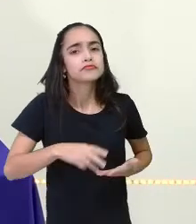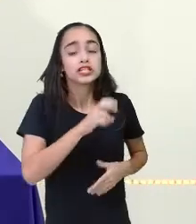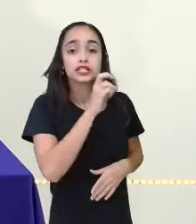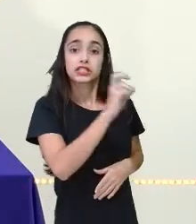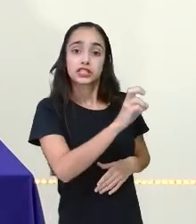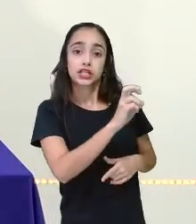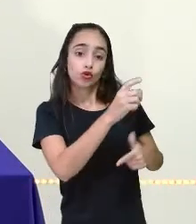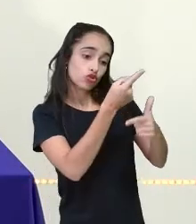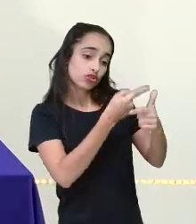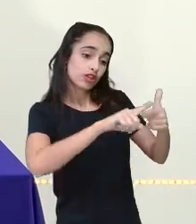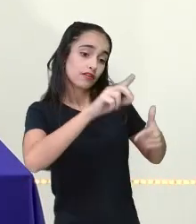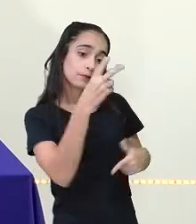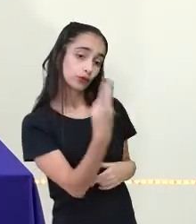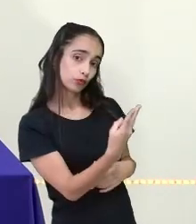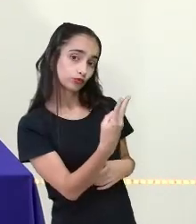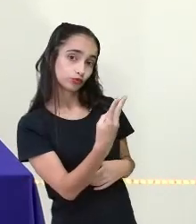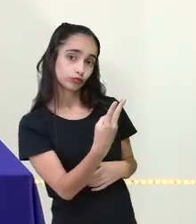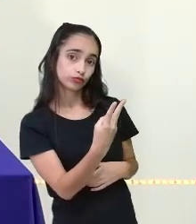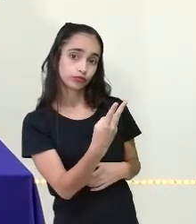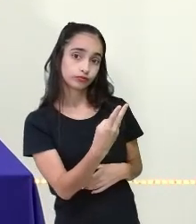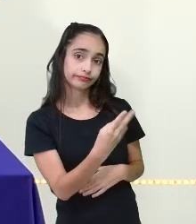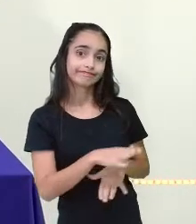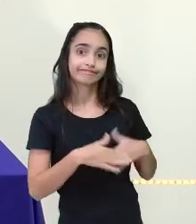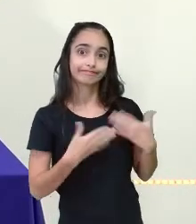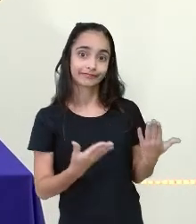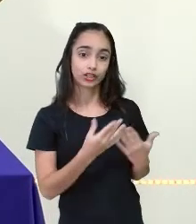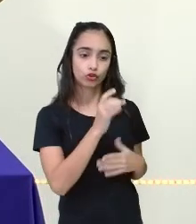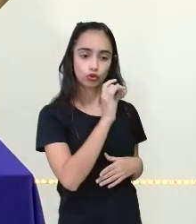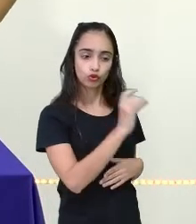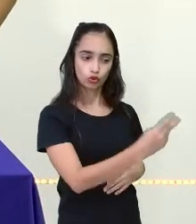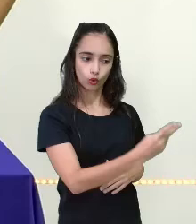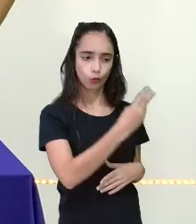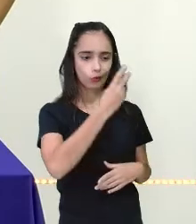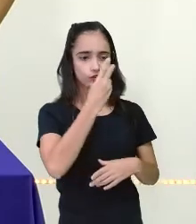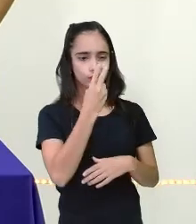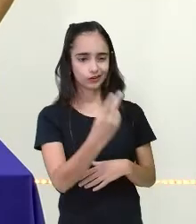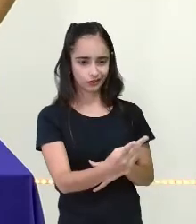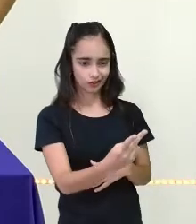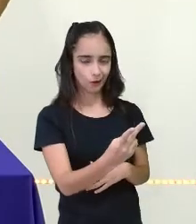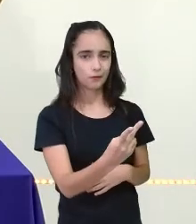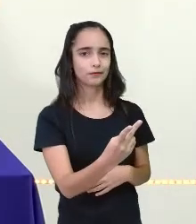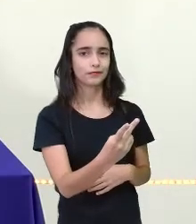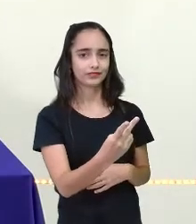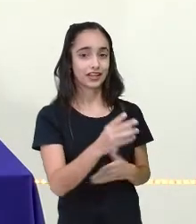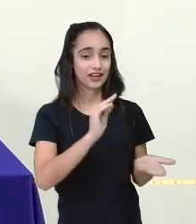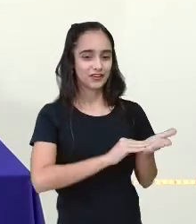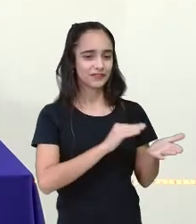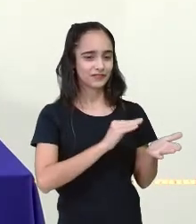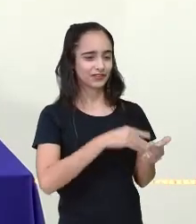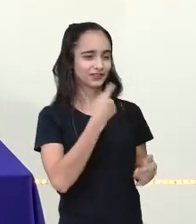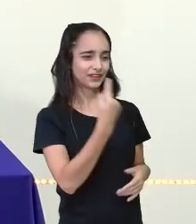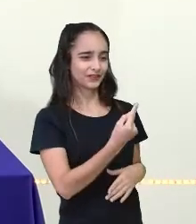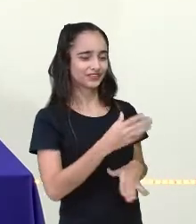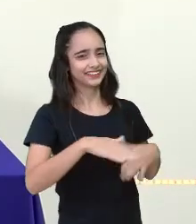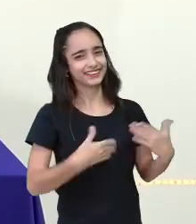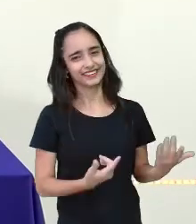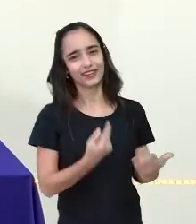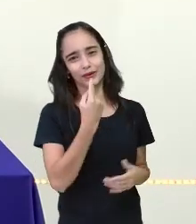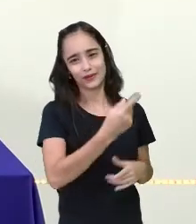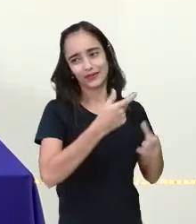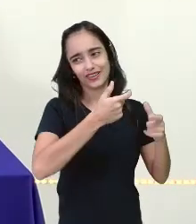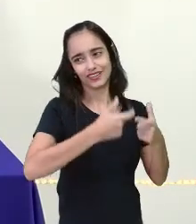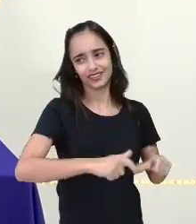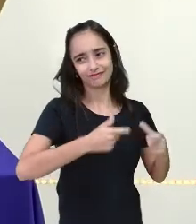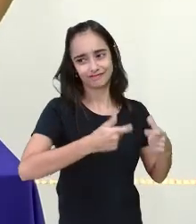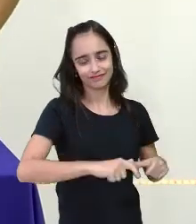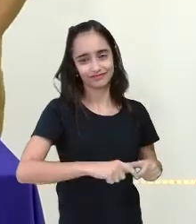por 2. 2 balinhas para cada e sobra 1, não é? Eu vou andar uma vez. Eita,